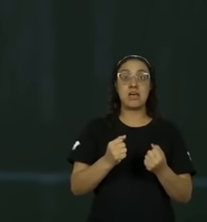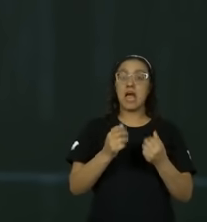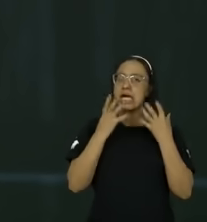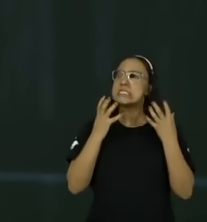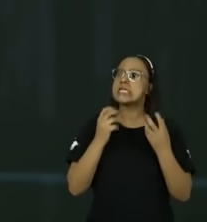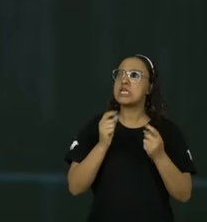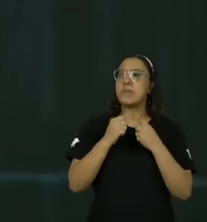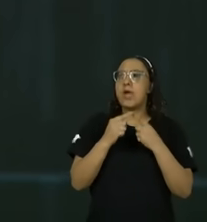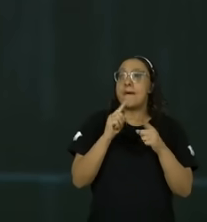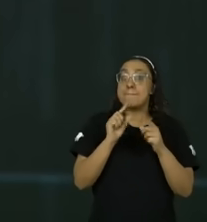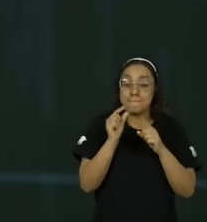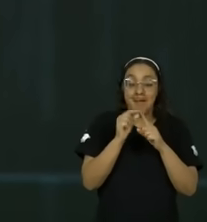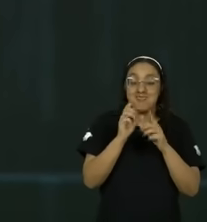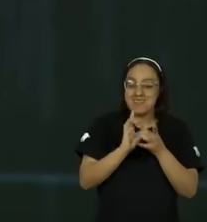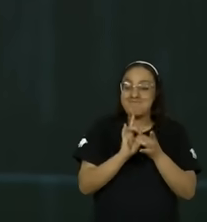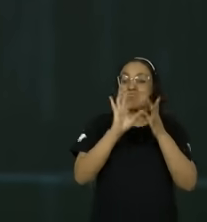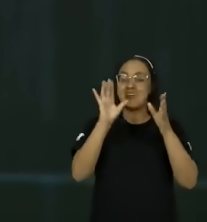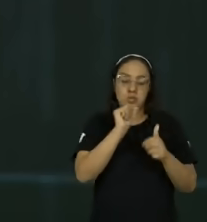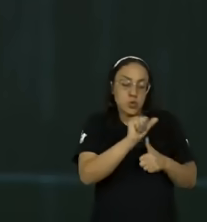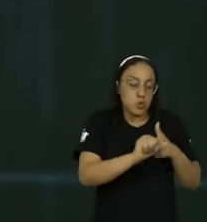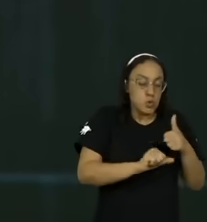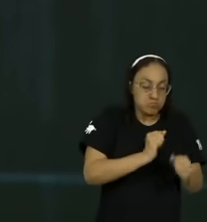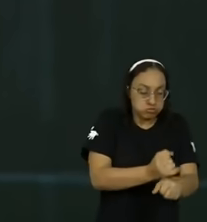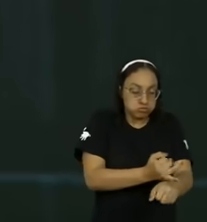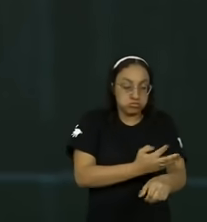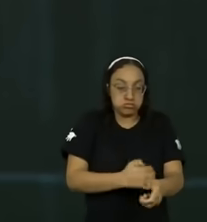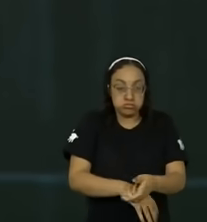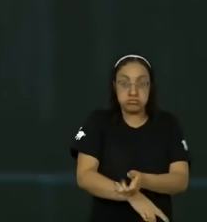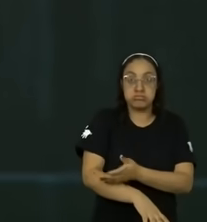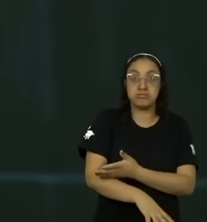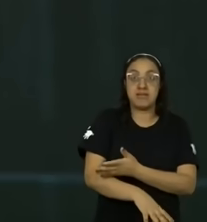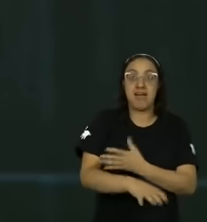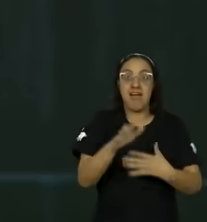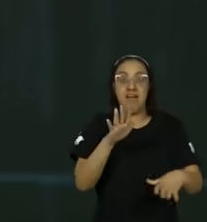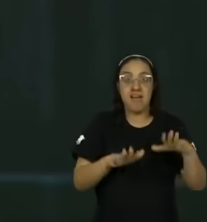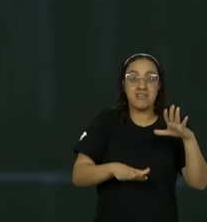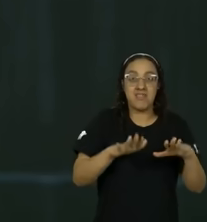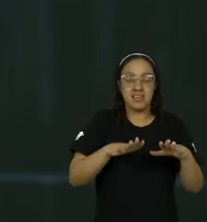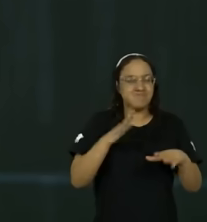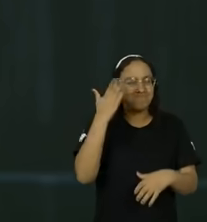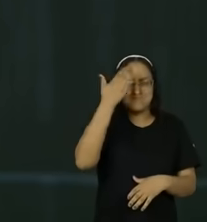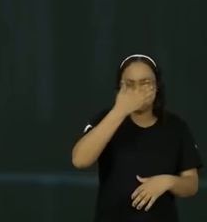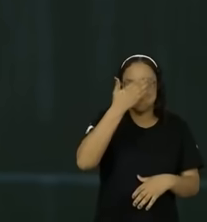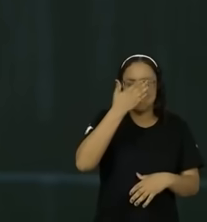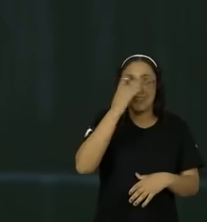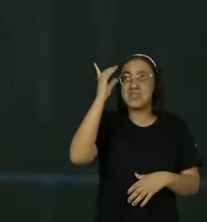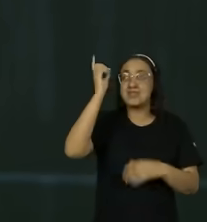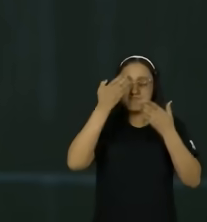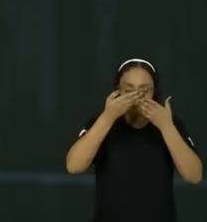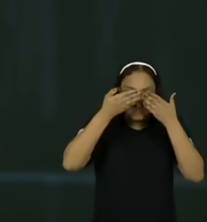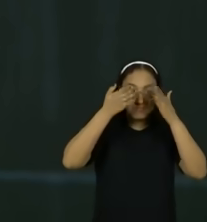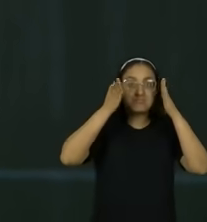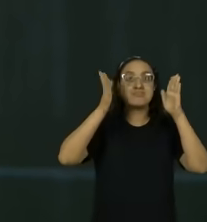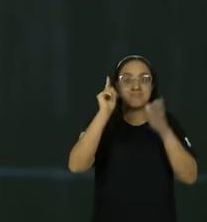A palavra liberta, transforma, empodera, tira as escamas dos nossos olhos. Eu amo a palavra de Deus. E